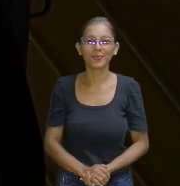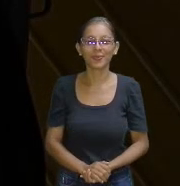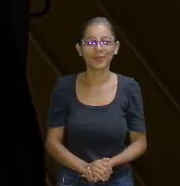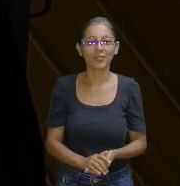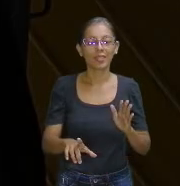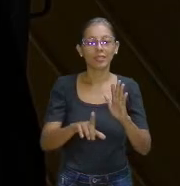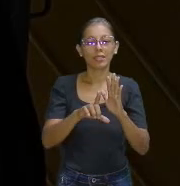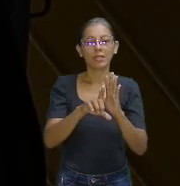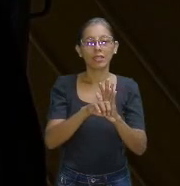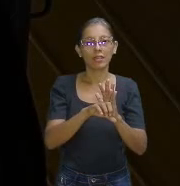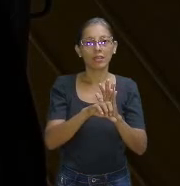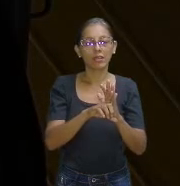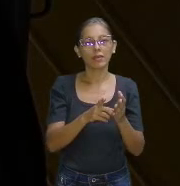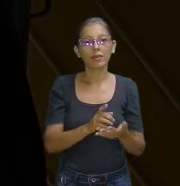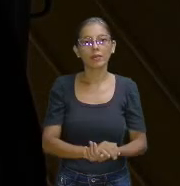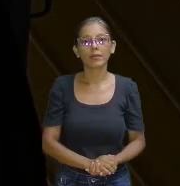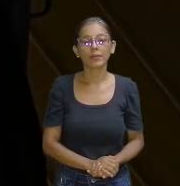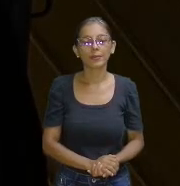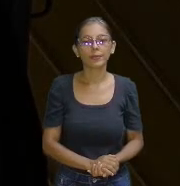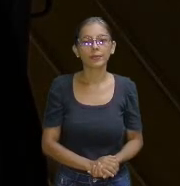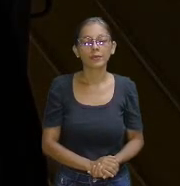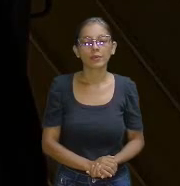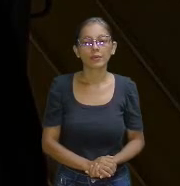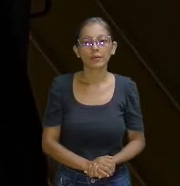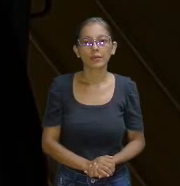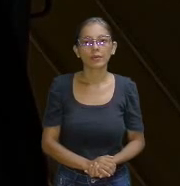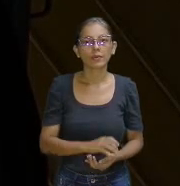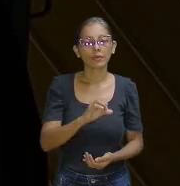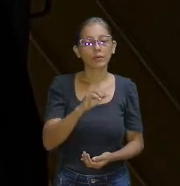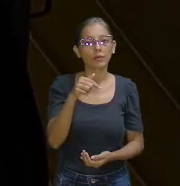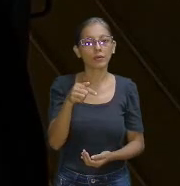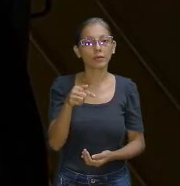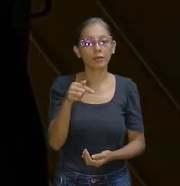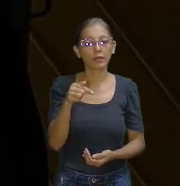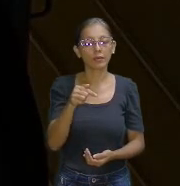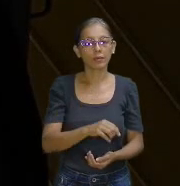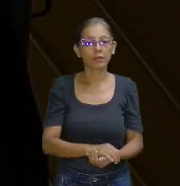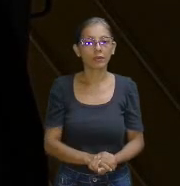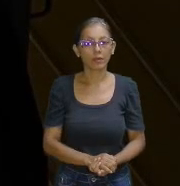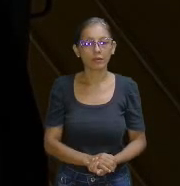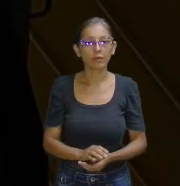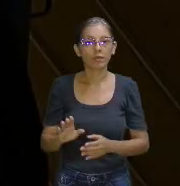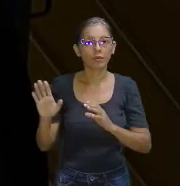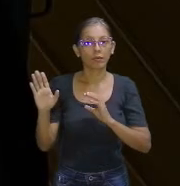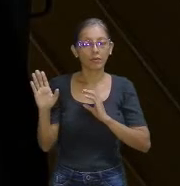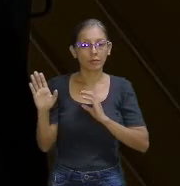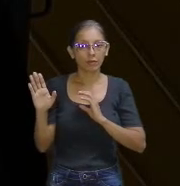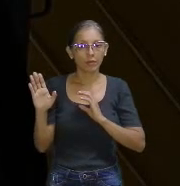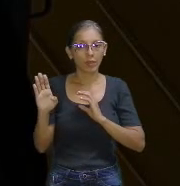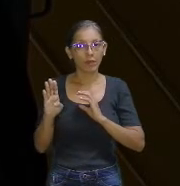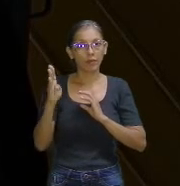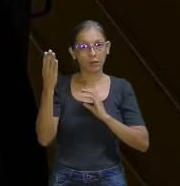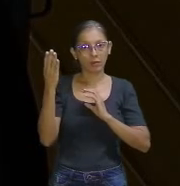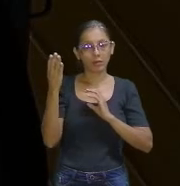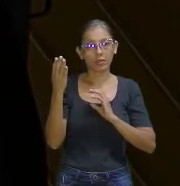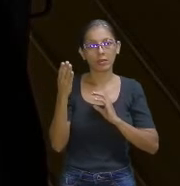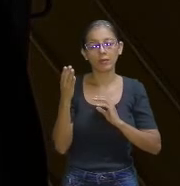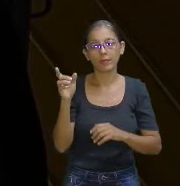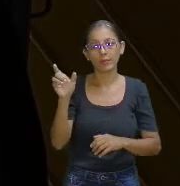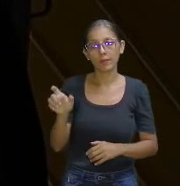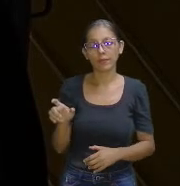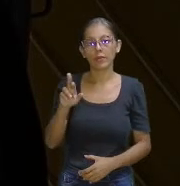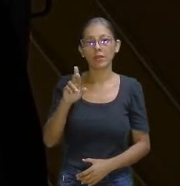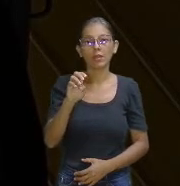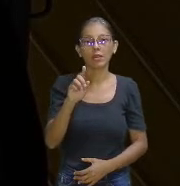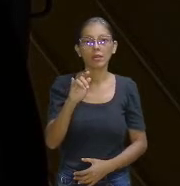Lei 9.504, de 1997, em razão da alegada candidatura fictícia de Rejane do